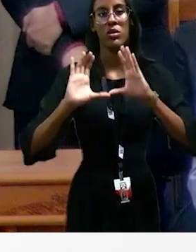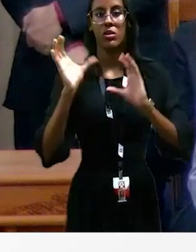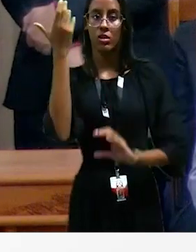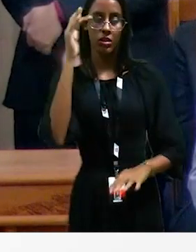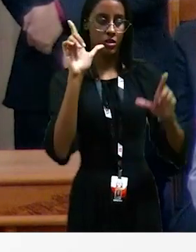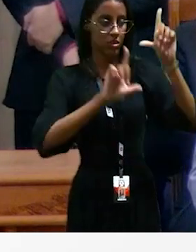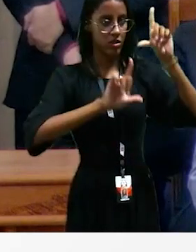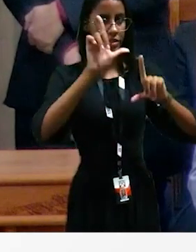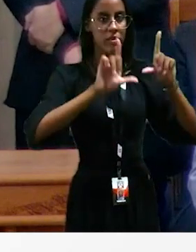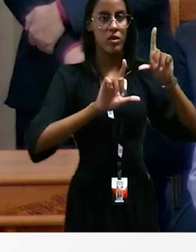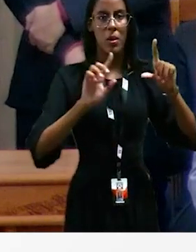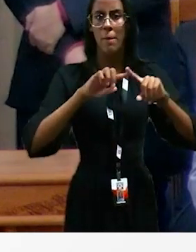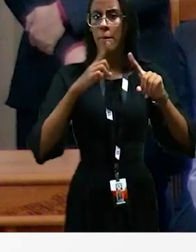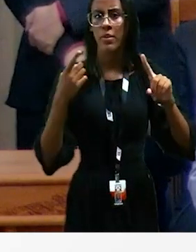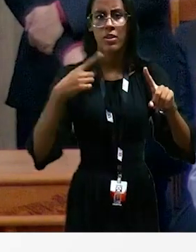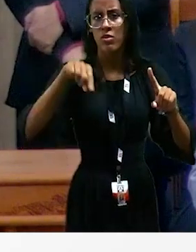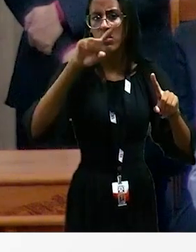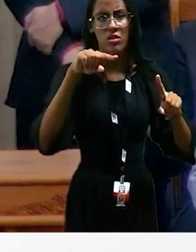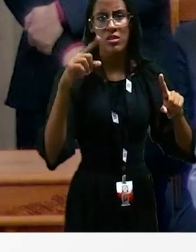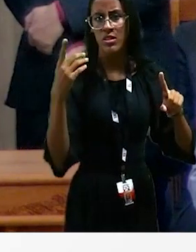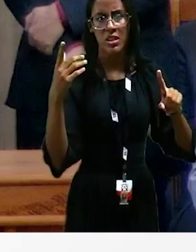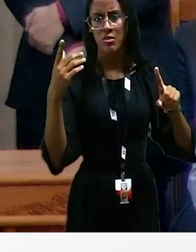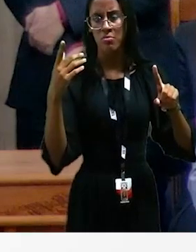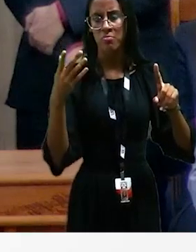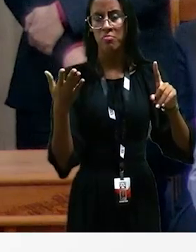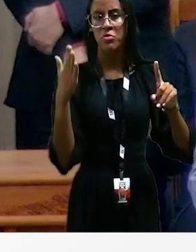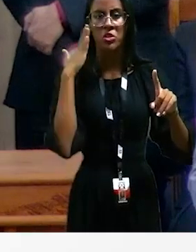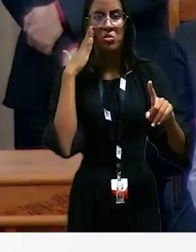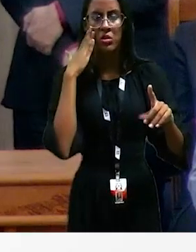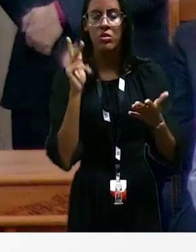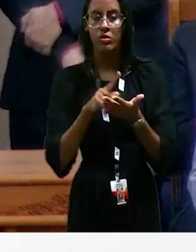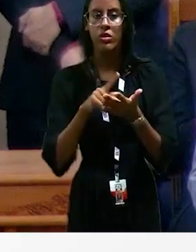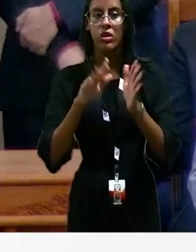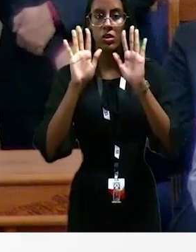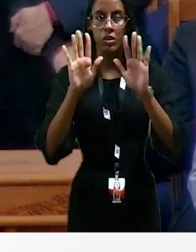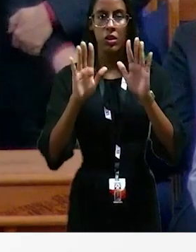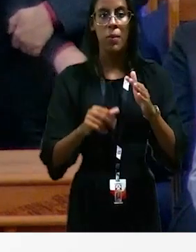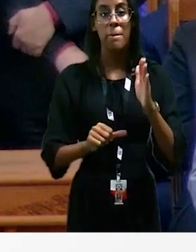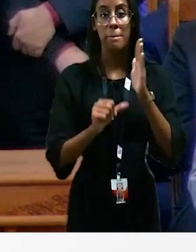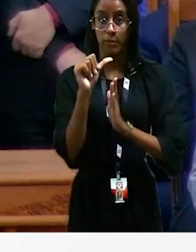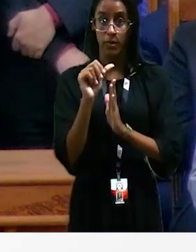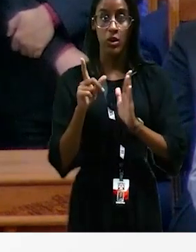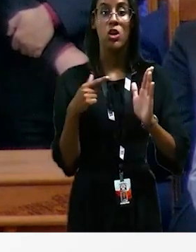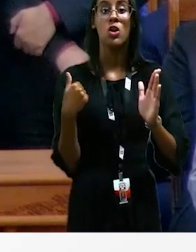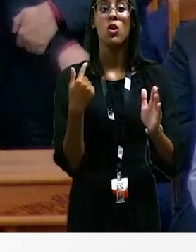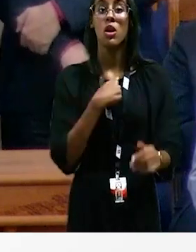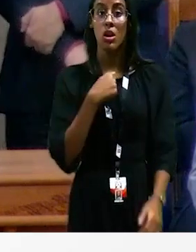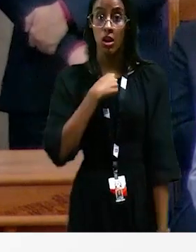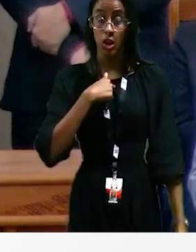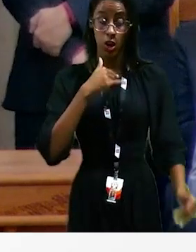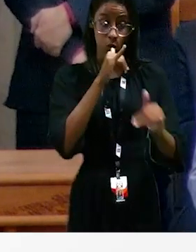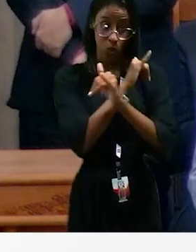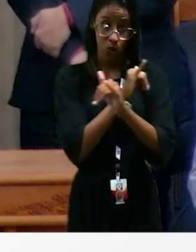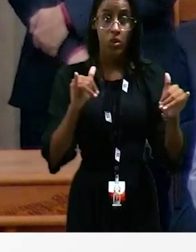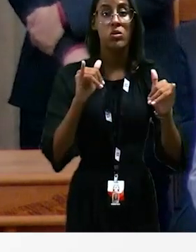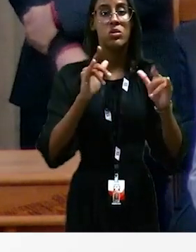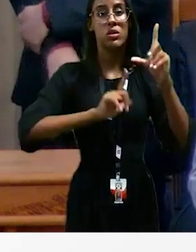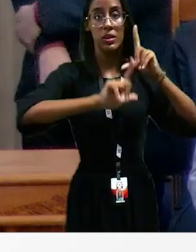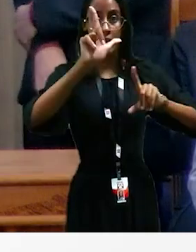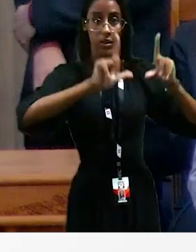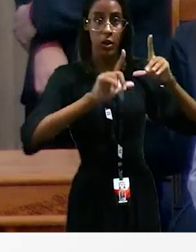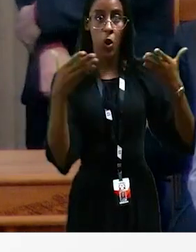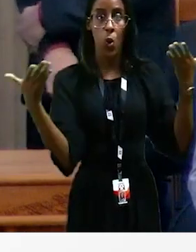sim da minha fala eu falei na TV Mirante hoje